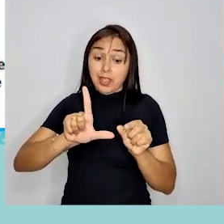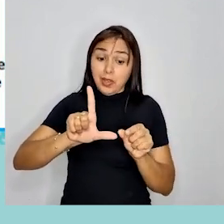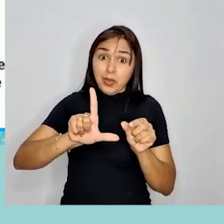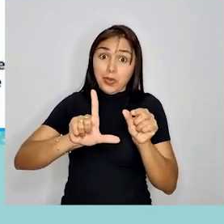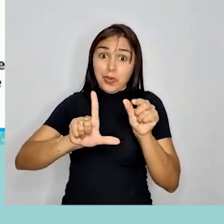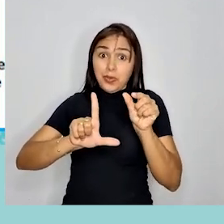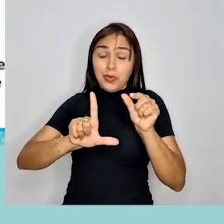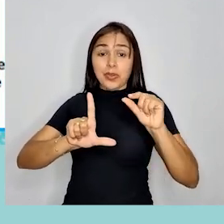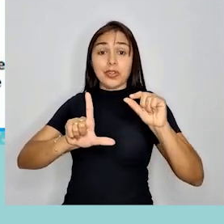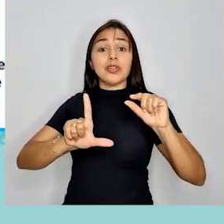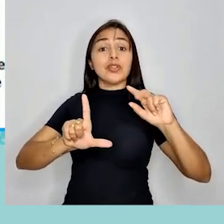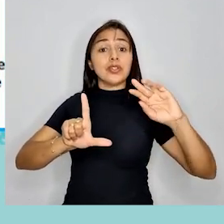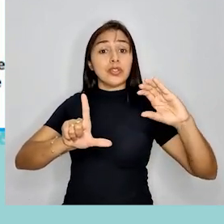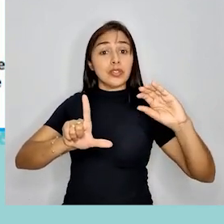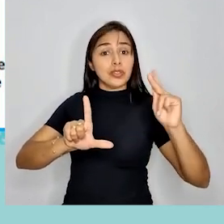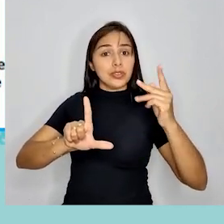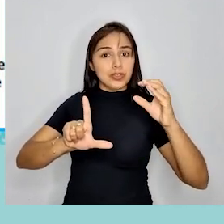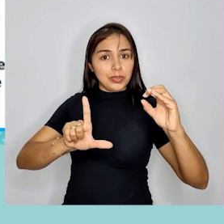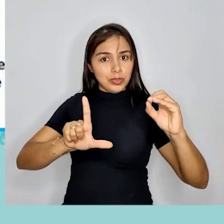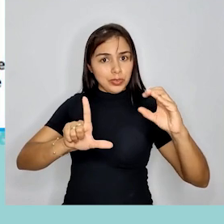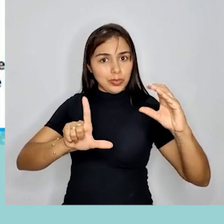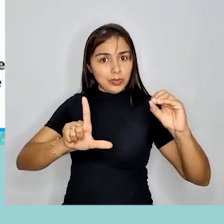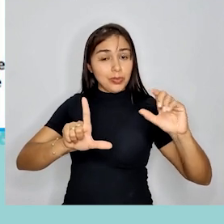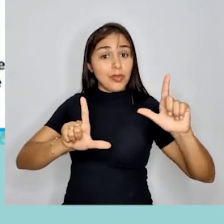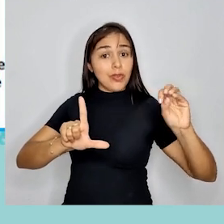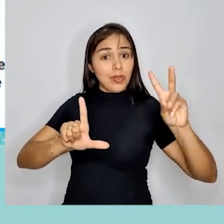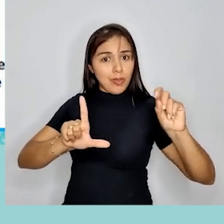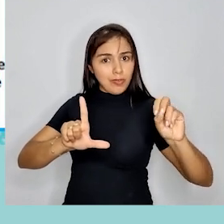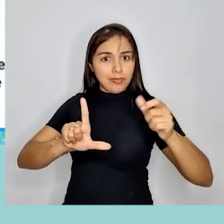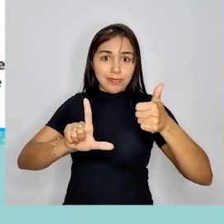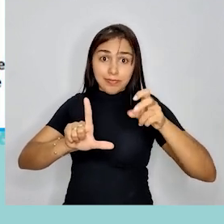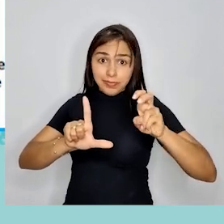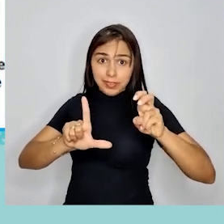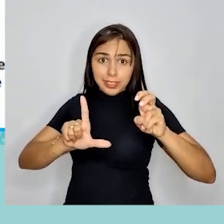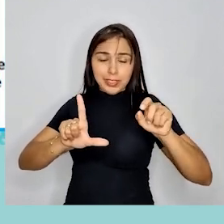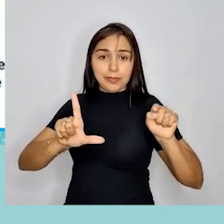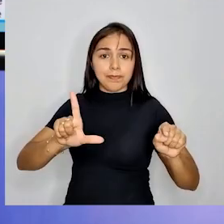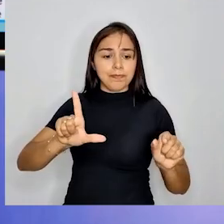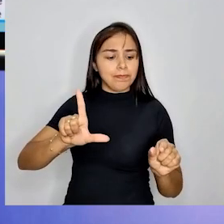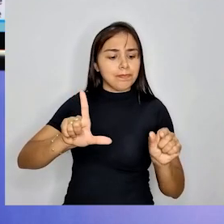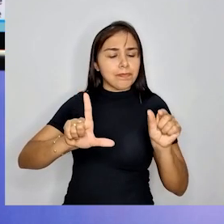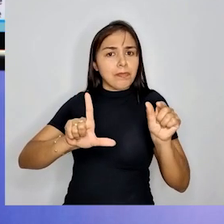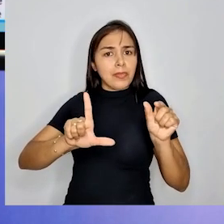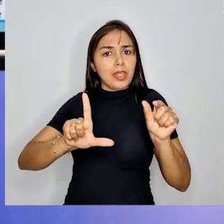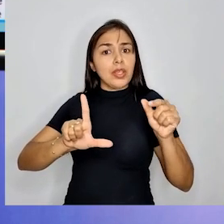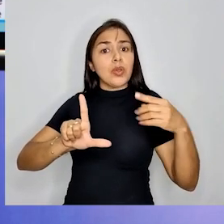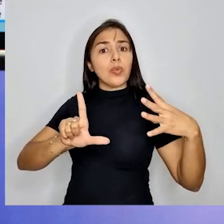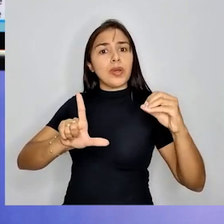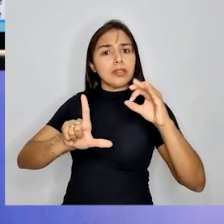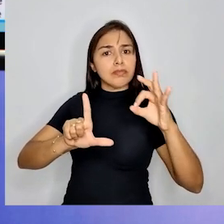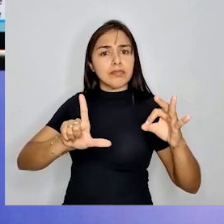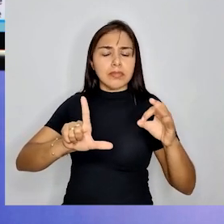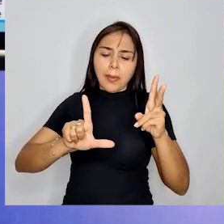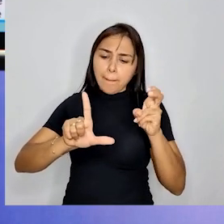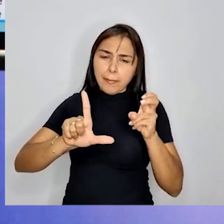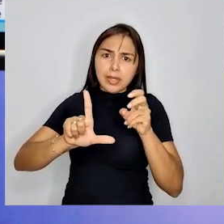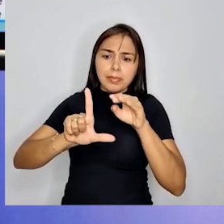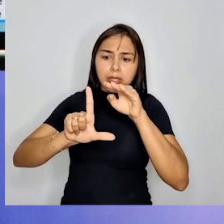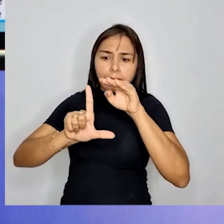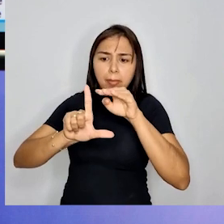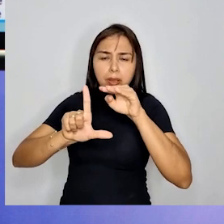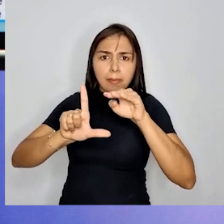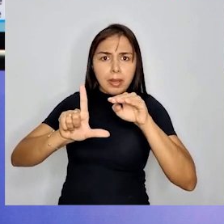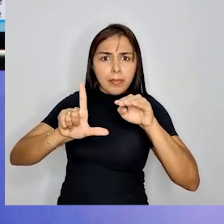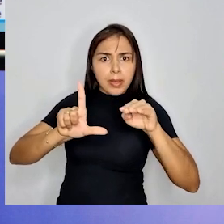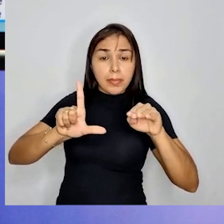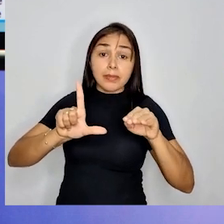né Aqui tem 9% 411 mas essa barra ela não tá correta porque pelo gráfico